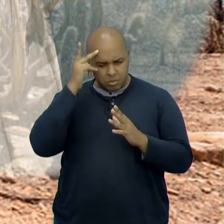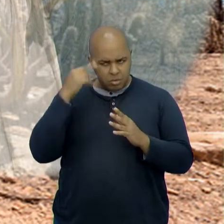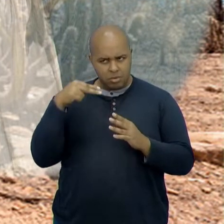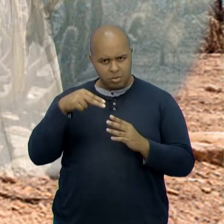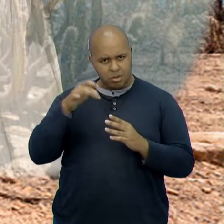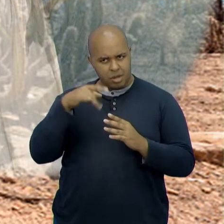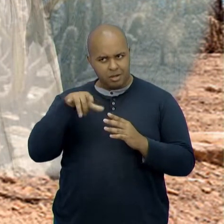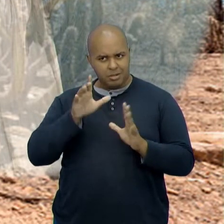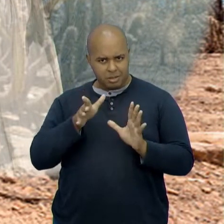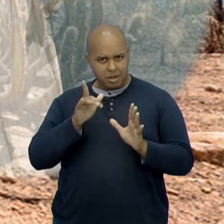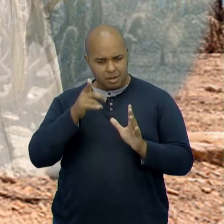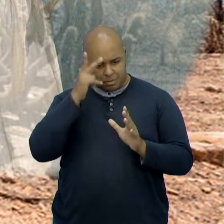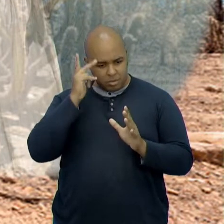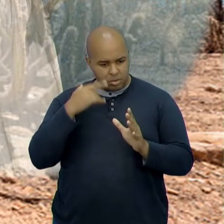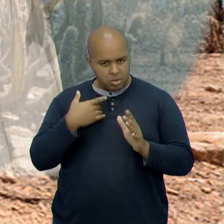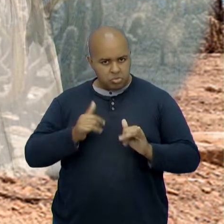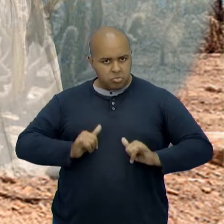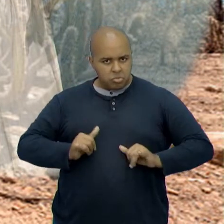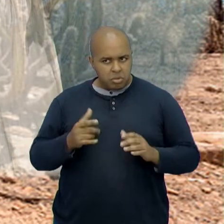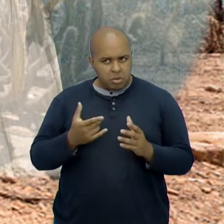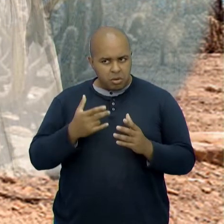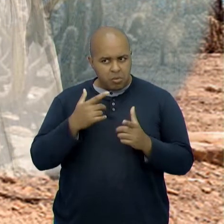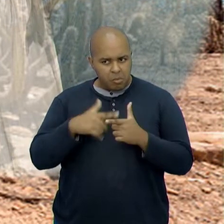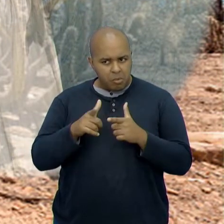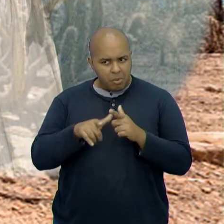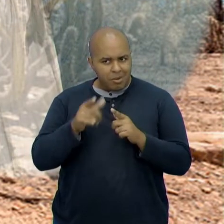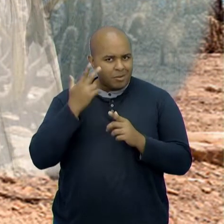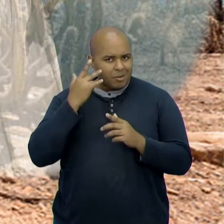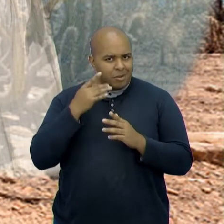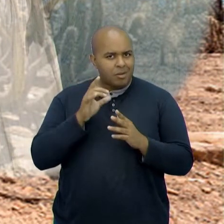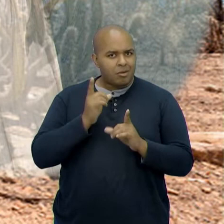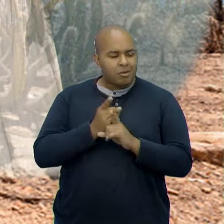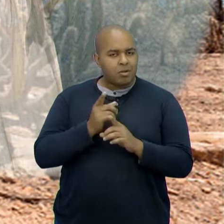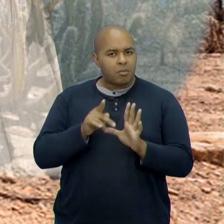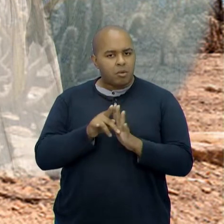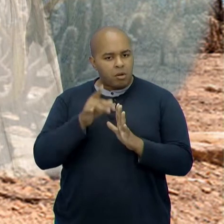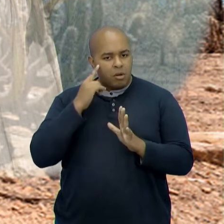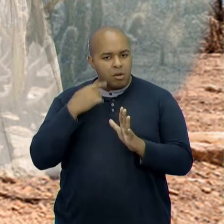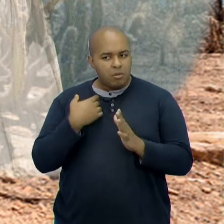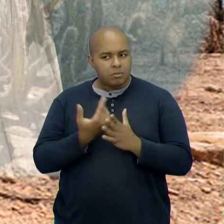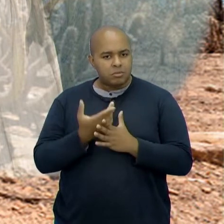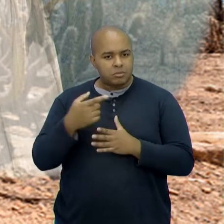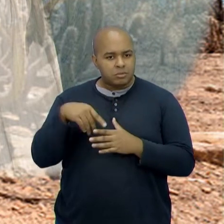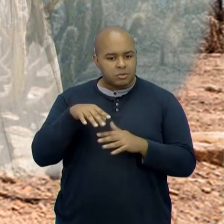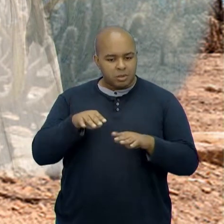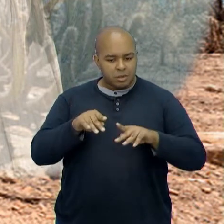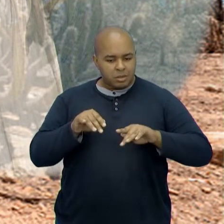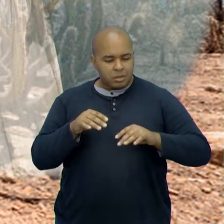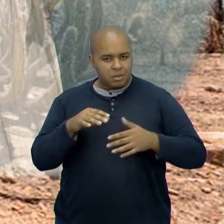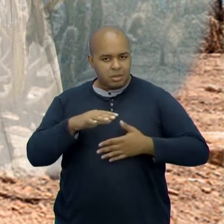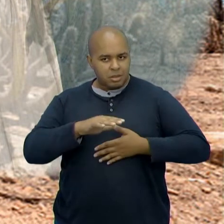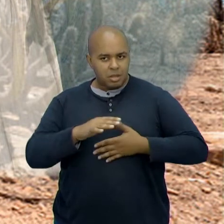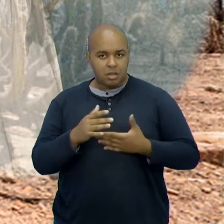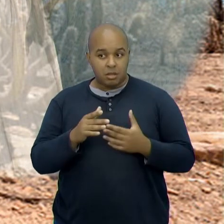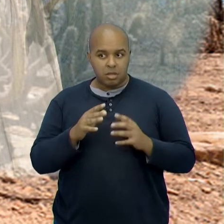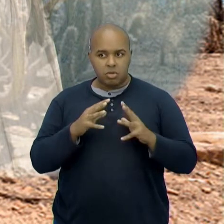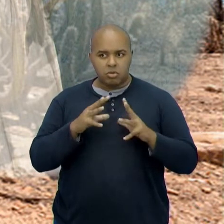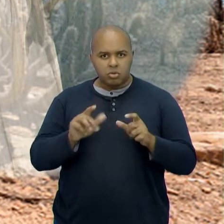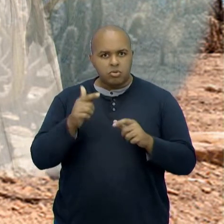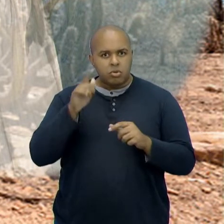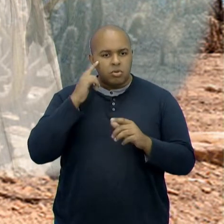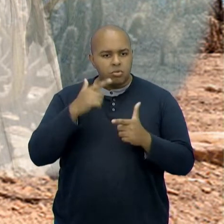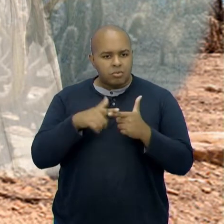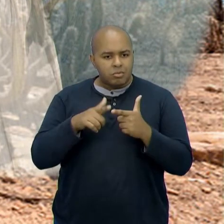já eram pessoas que sofriam com os problemas naturais, da aridez da terra, todos os